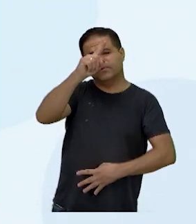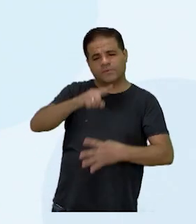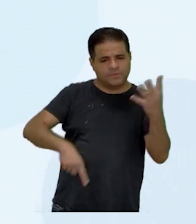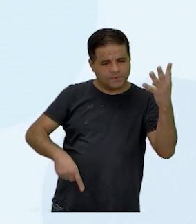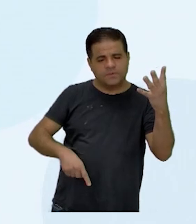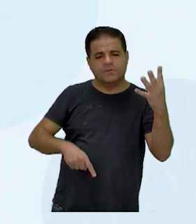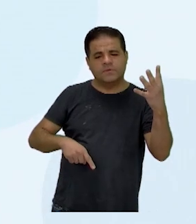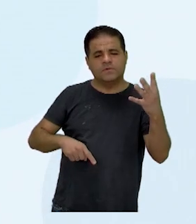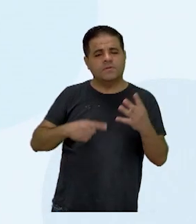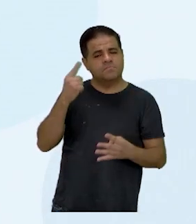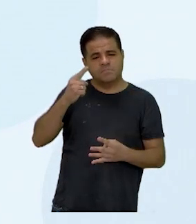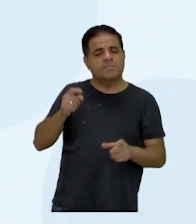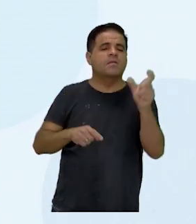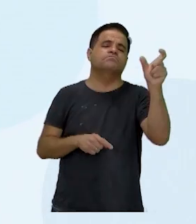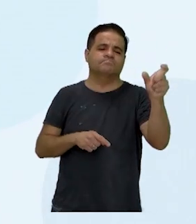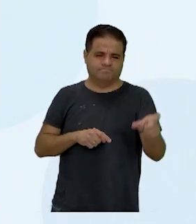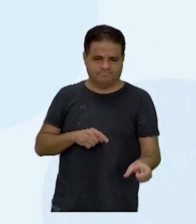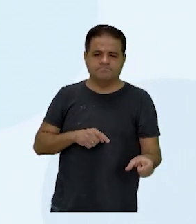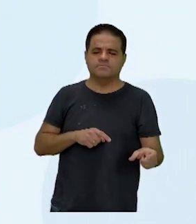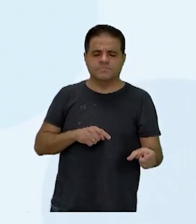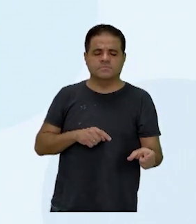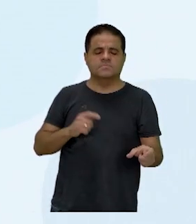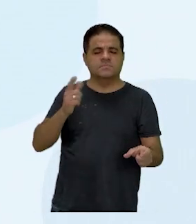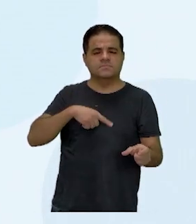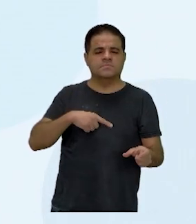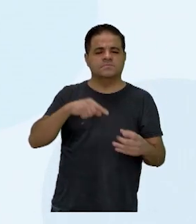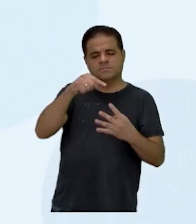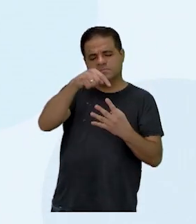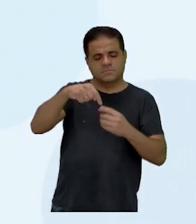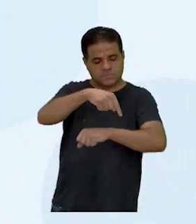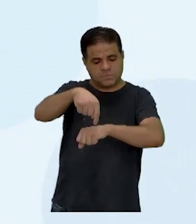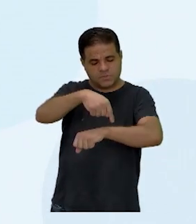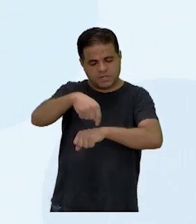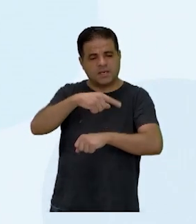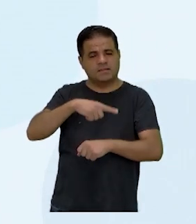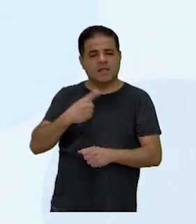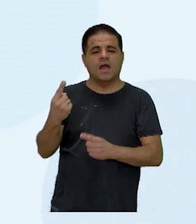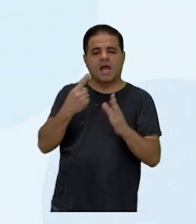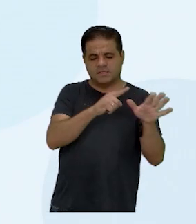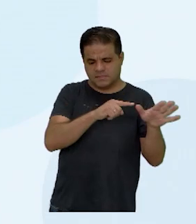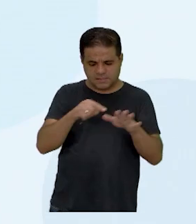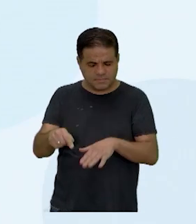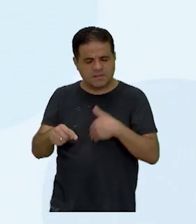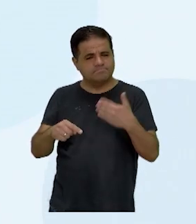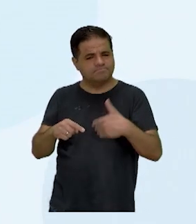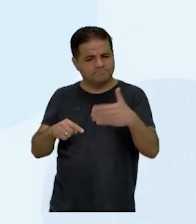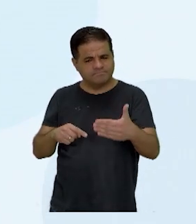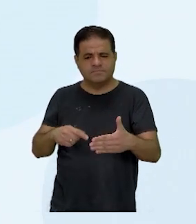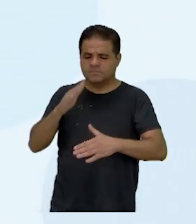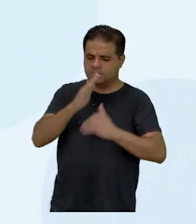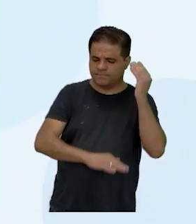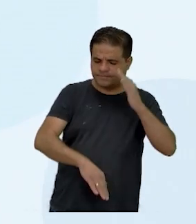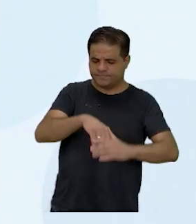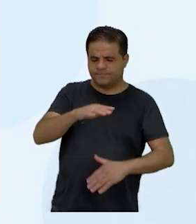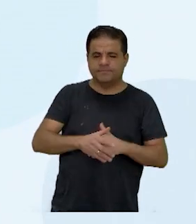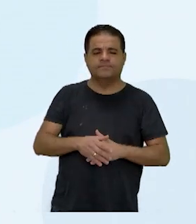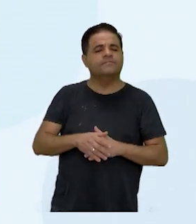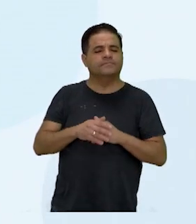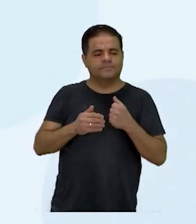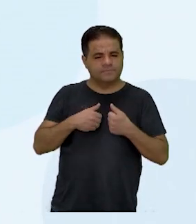Financeira Sustentável. Os outros 4, a proposta deles é para o terceiro ano, 2 no